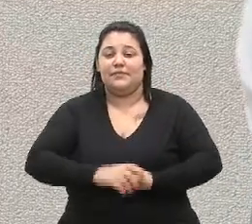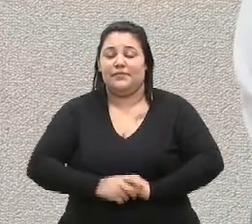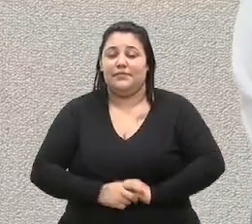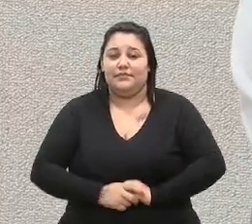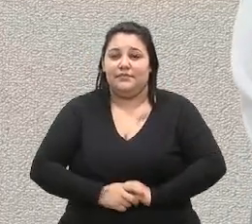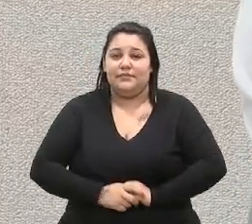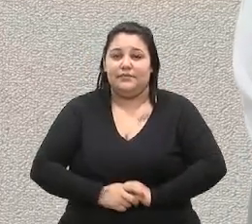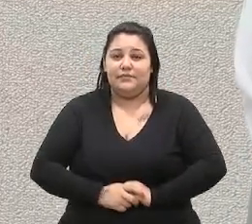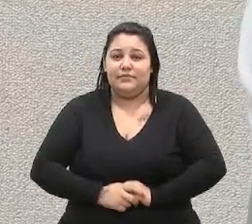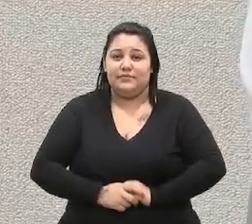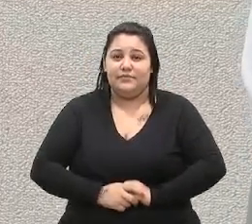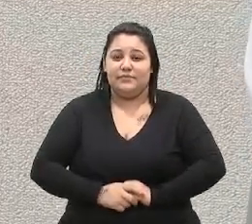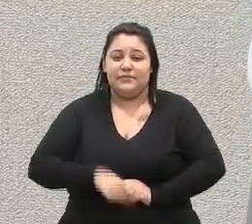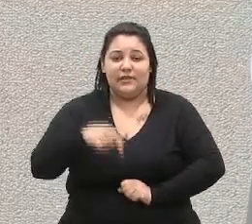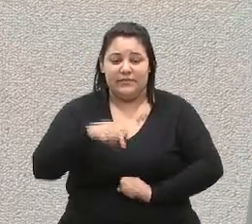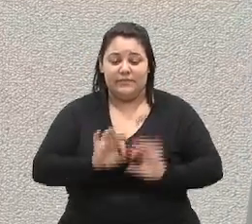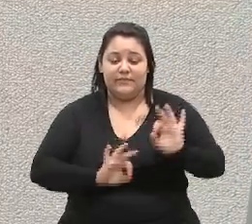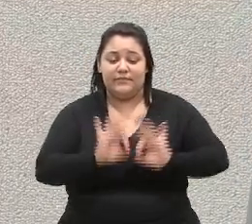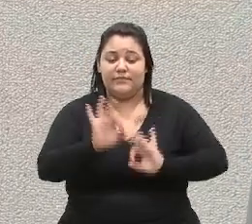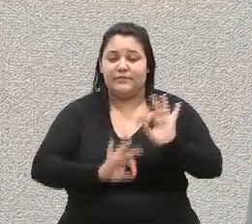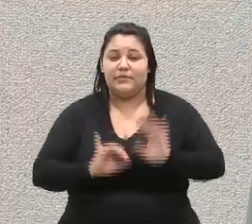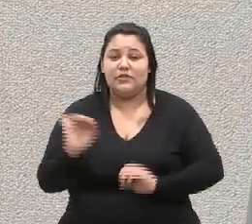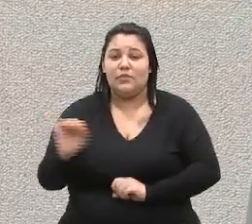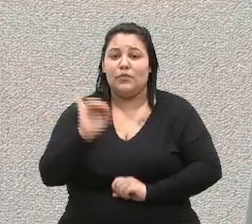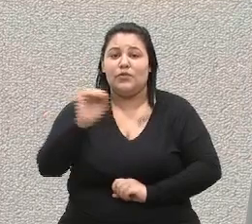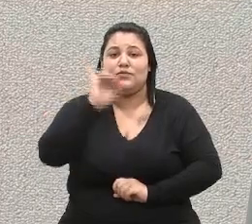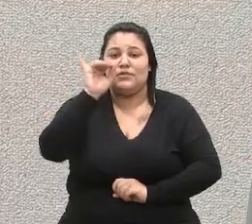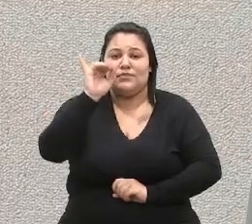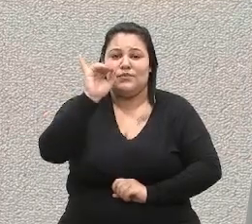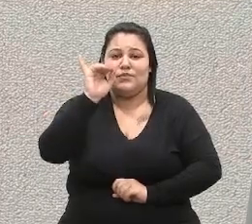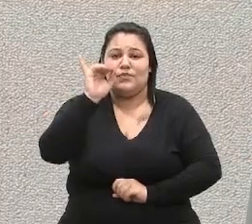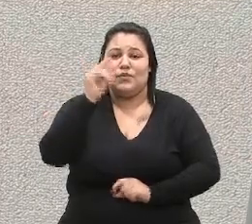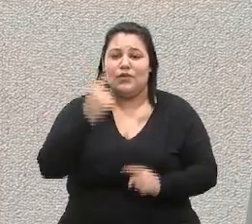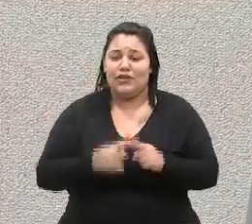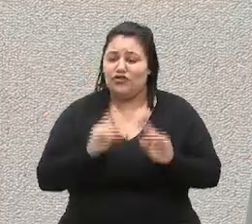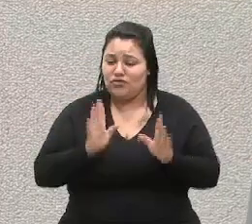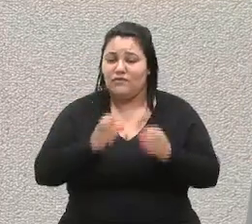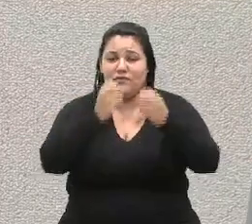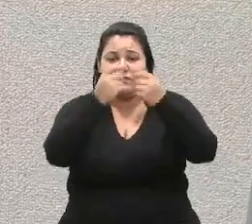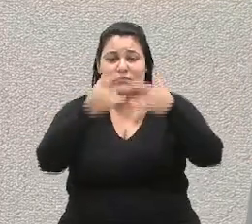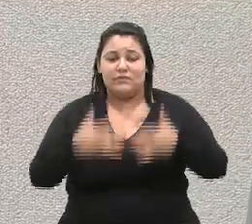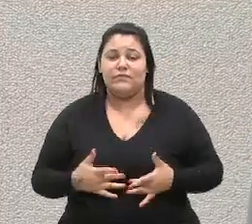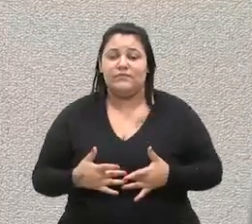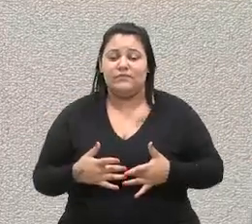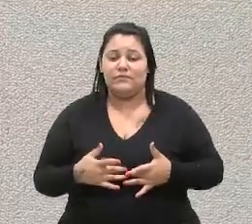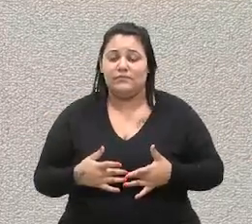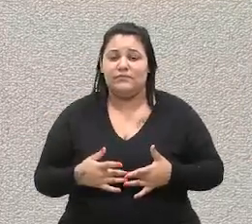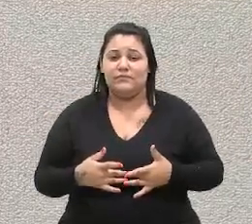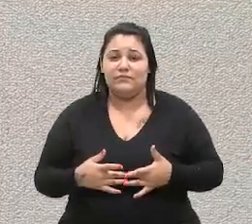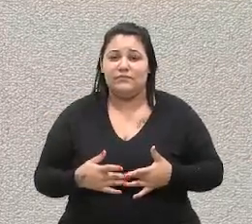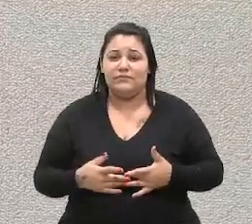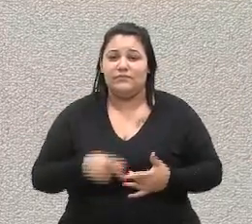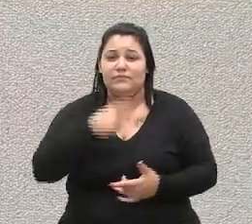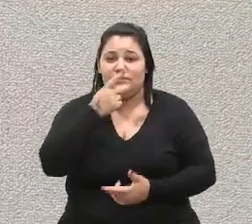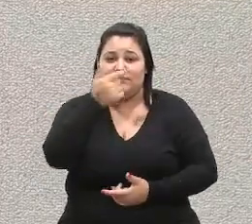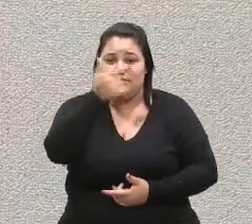Esse projeto é importantíssimo porque já citei e vou voltar a dizer para as